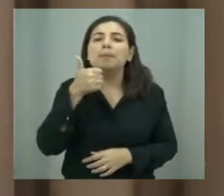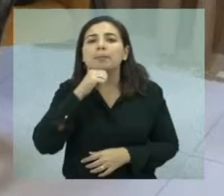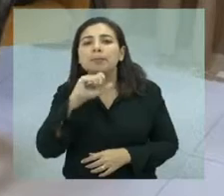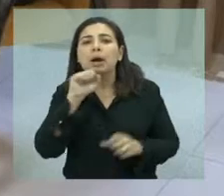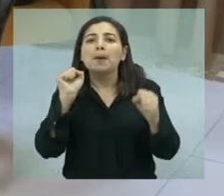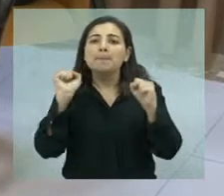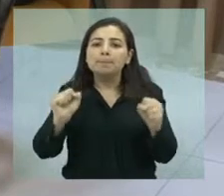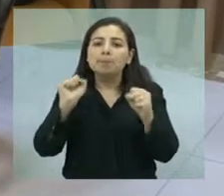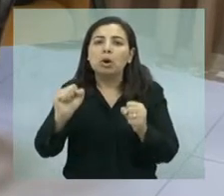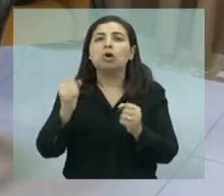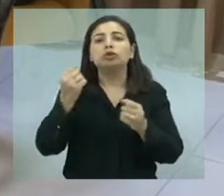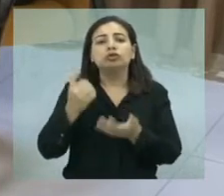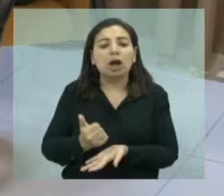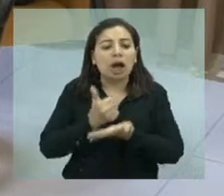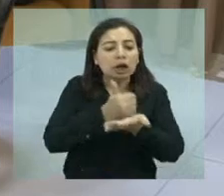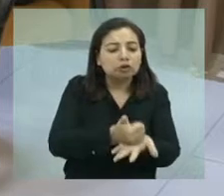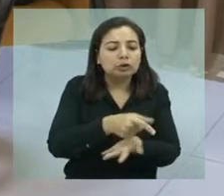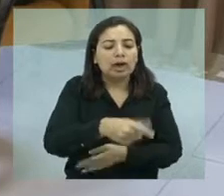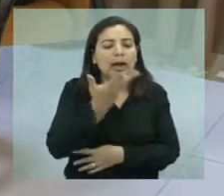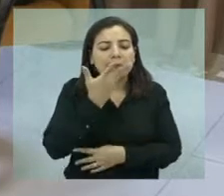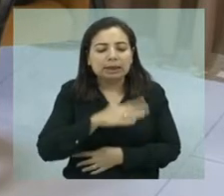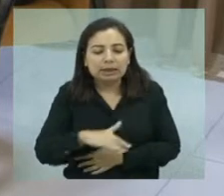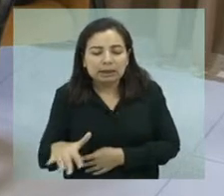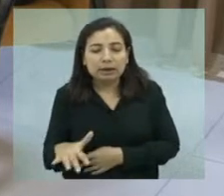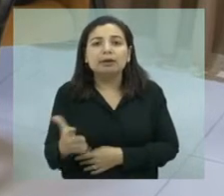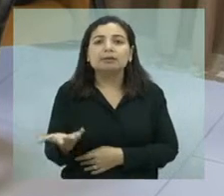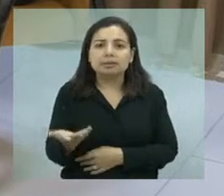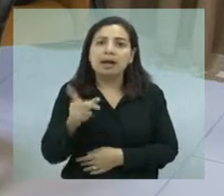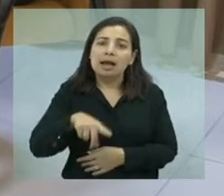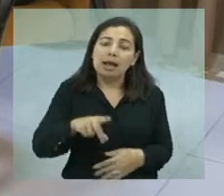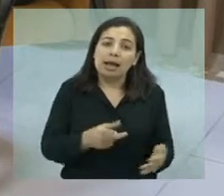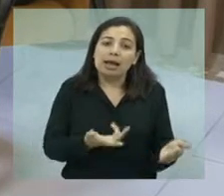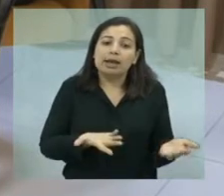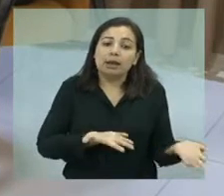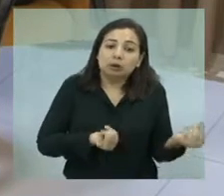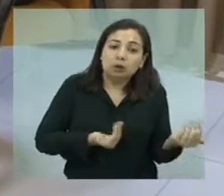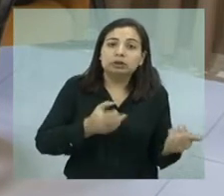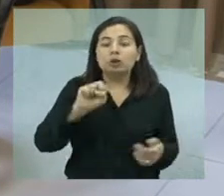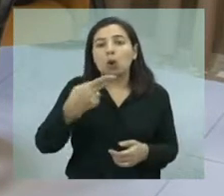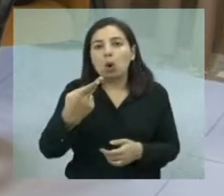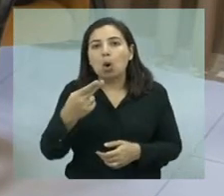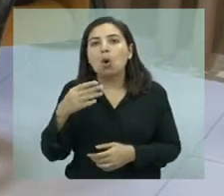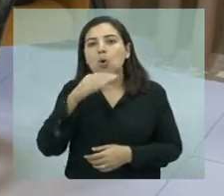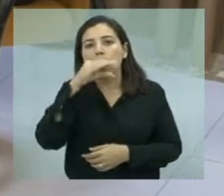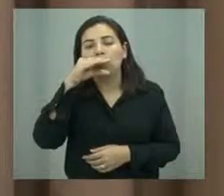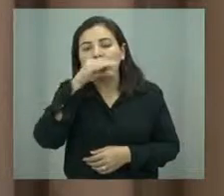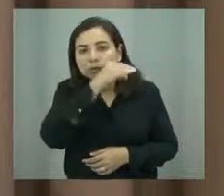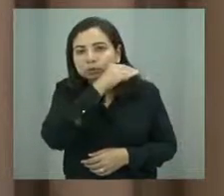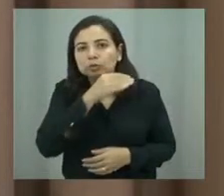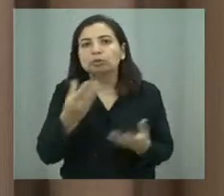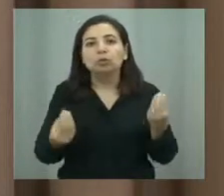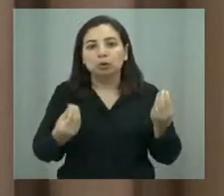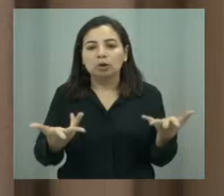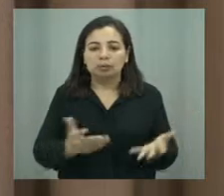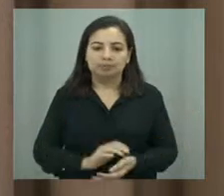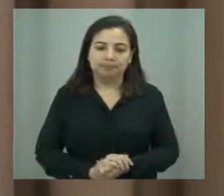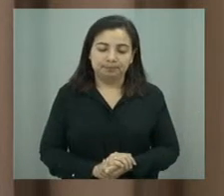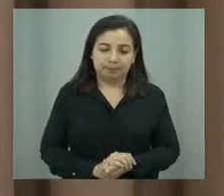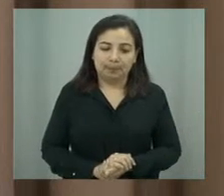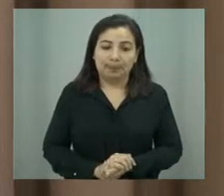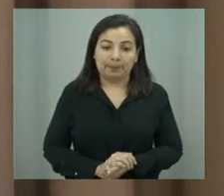ou iniciar essa prevenção com as crianças, isso sendo adolescente ou adulto. Qual é a melhor orientação que a gente dá?